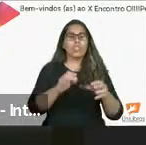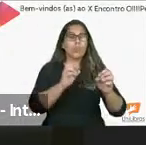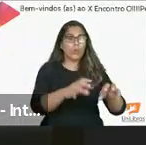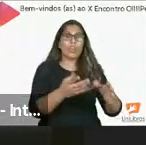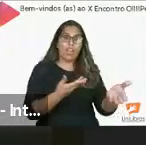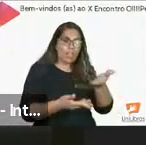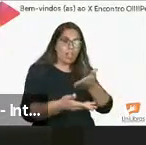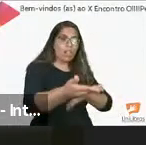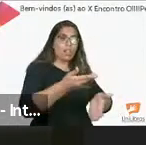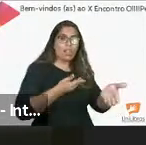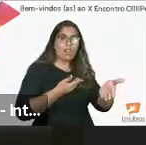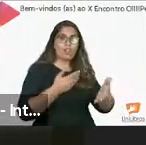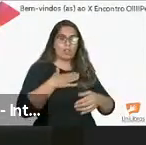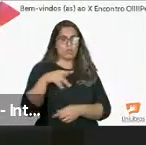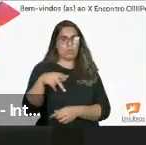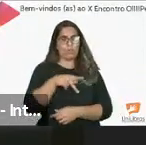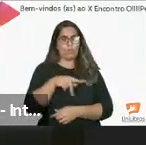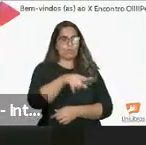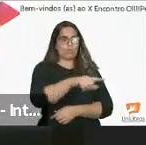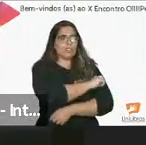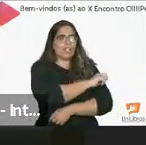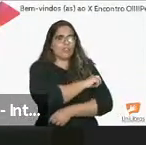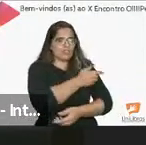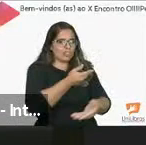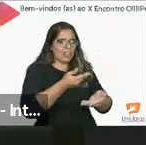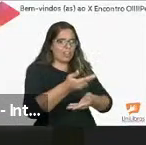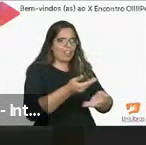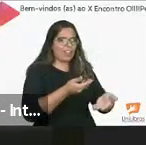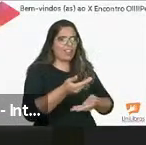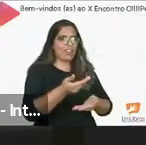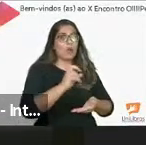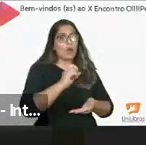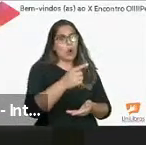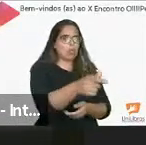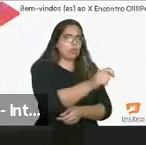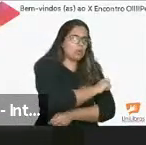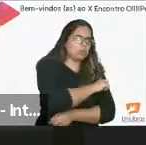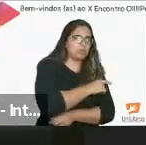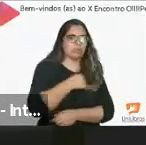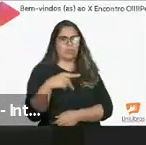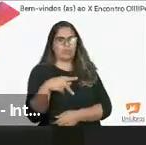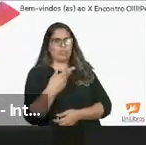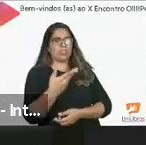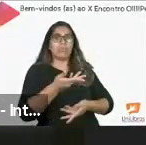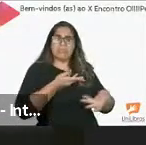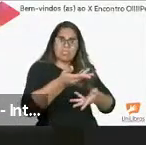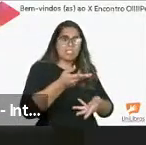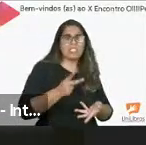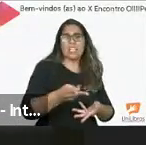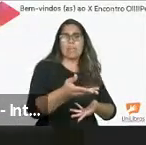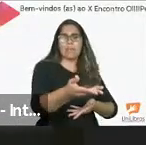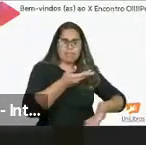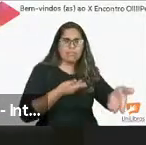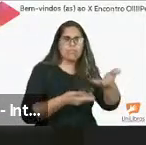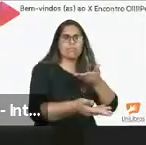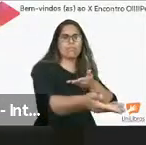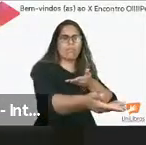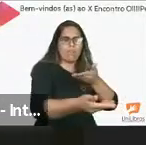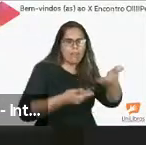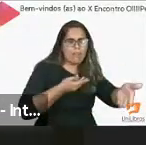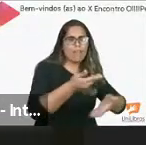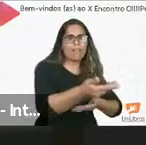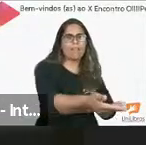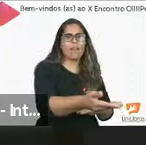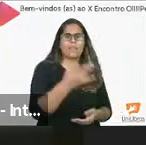diálogo entre educadores e educandos, com educandos e educadores, ou seja, essa via de mão dupla. Mas ele não diz